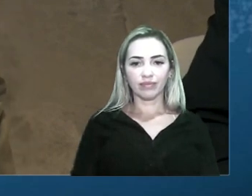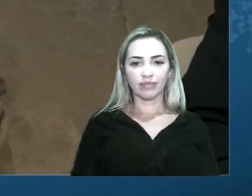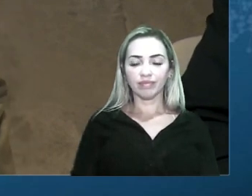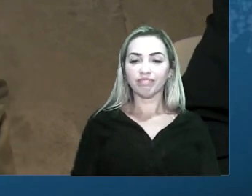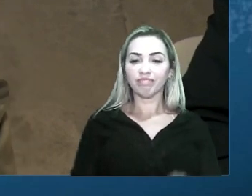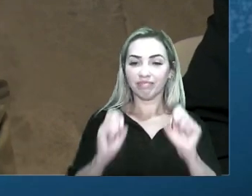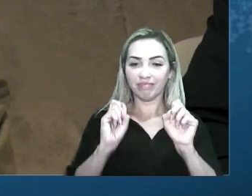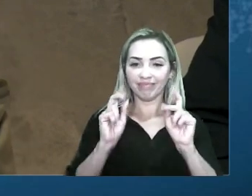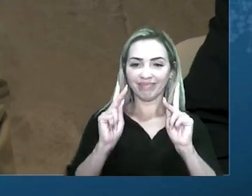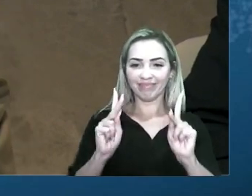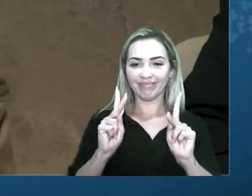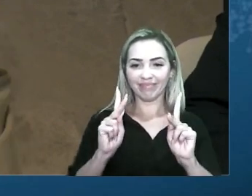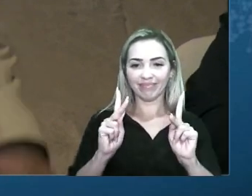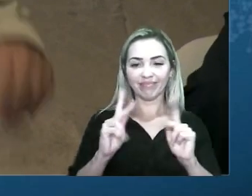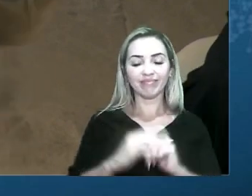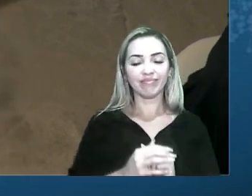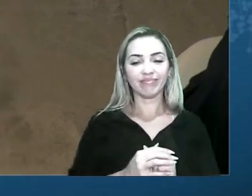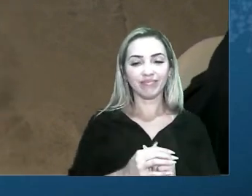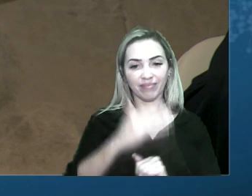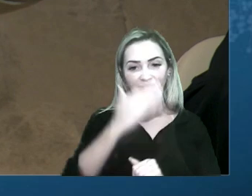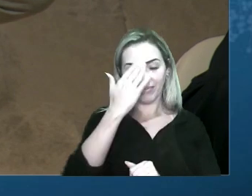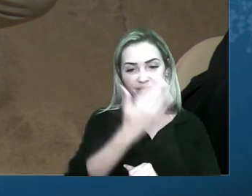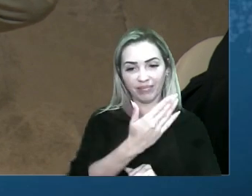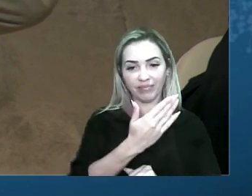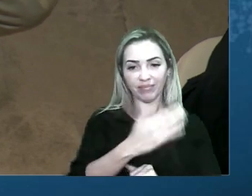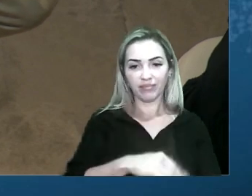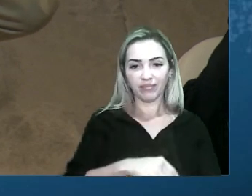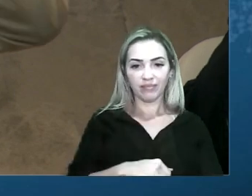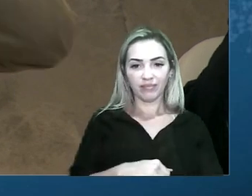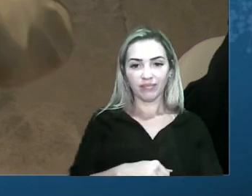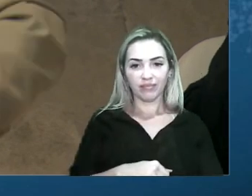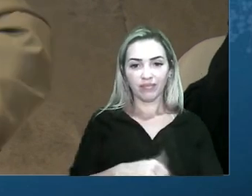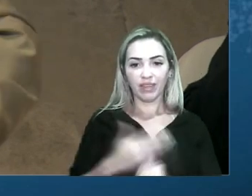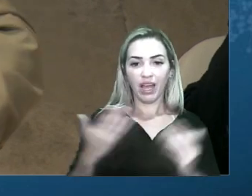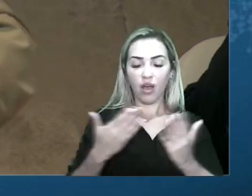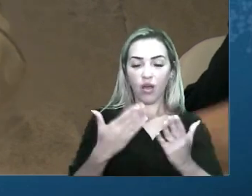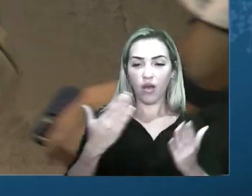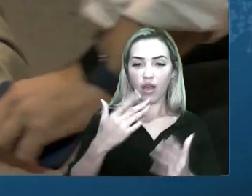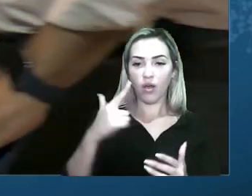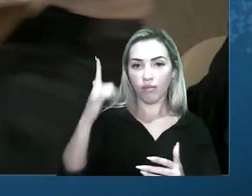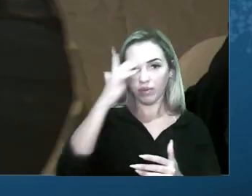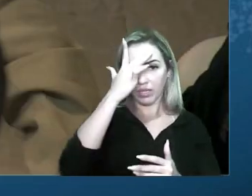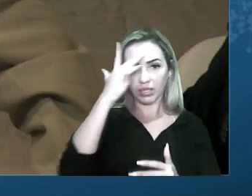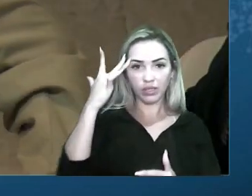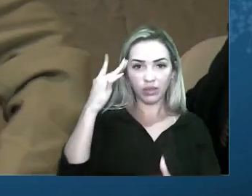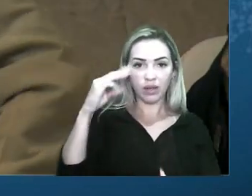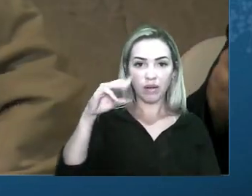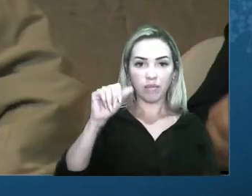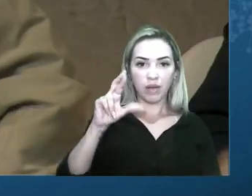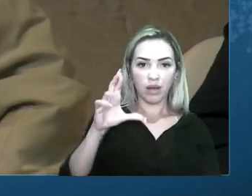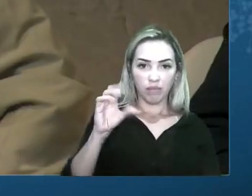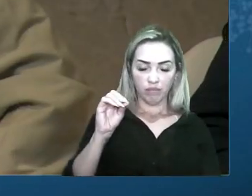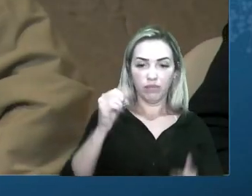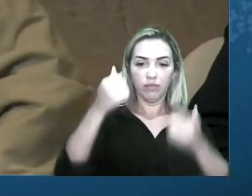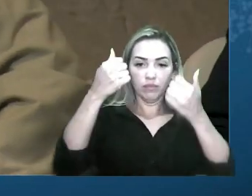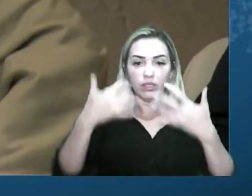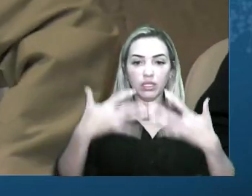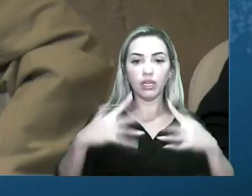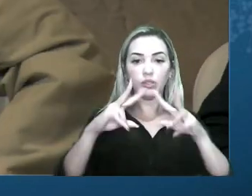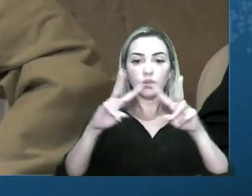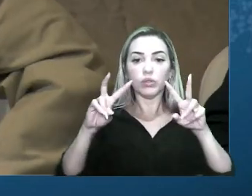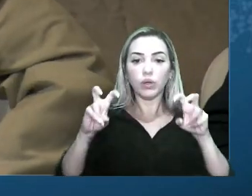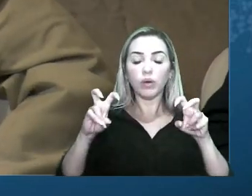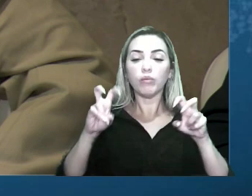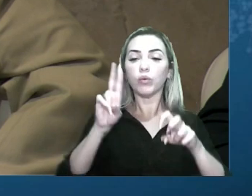Ok, Boro. Agora temos Martin Bonamino, que vai falar conosco sobre o uso